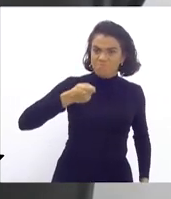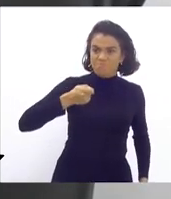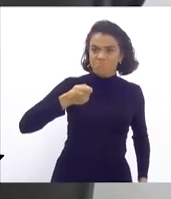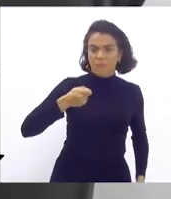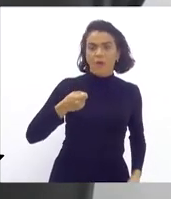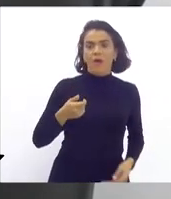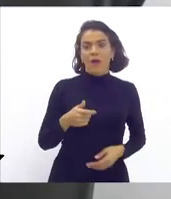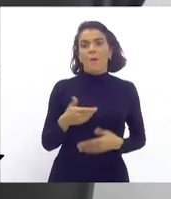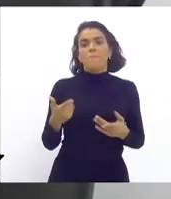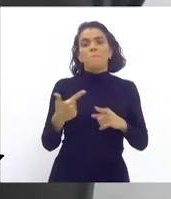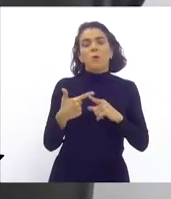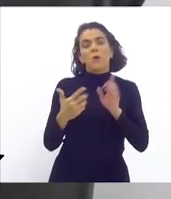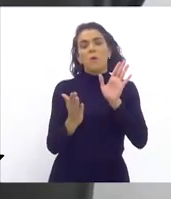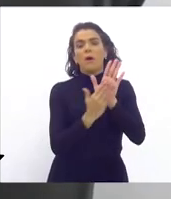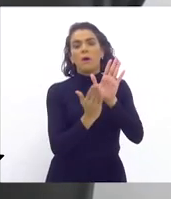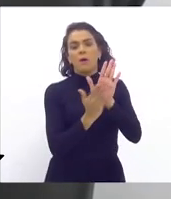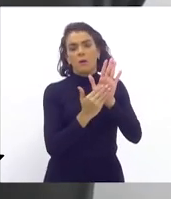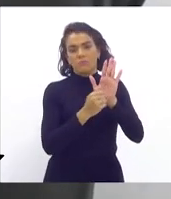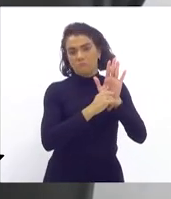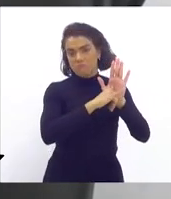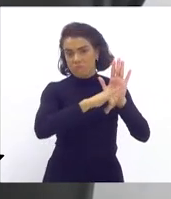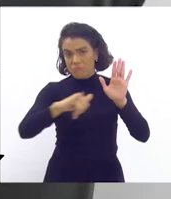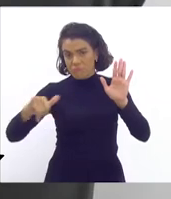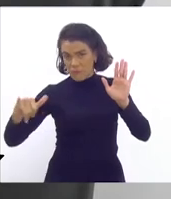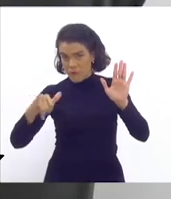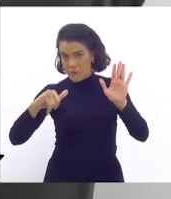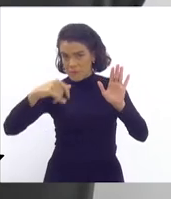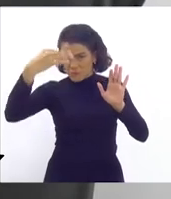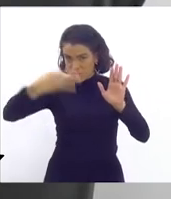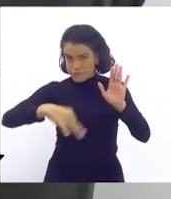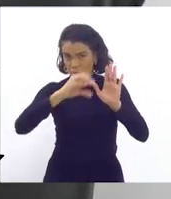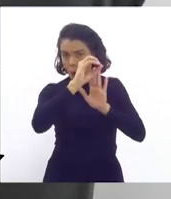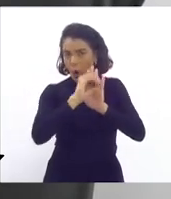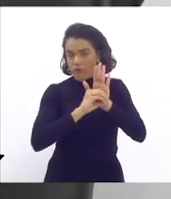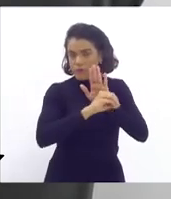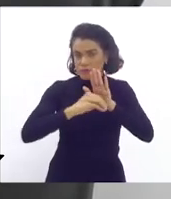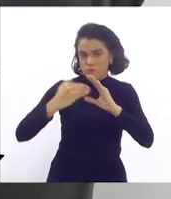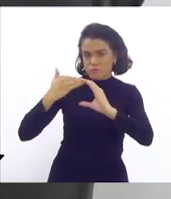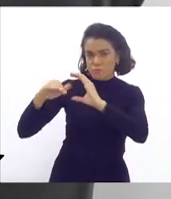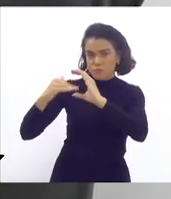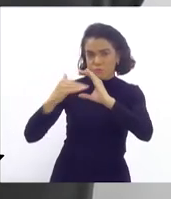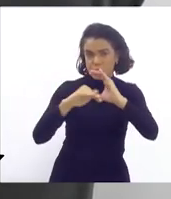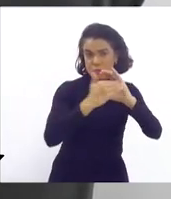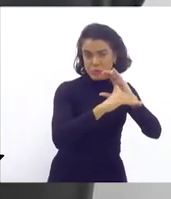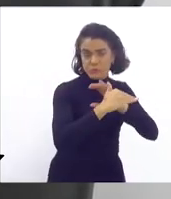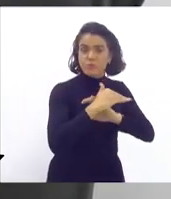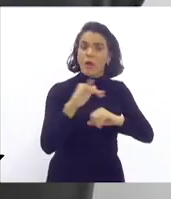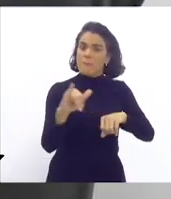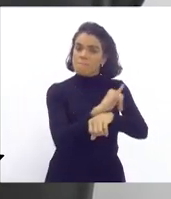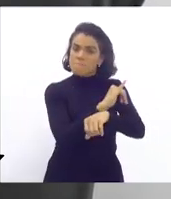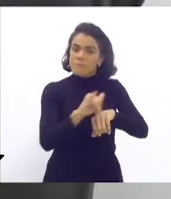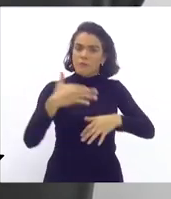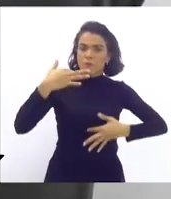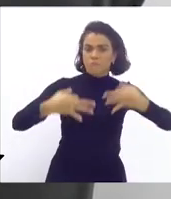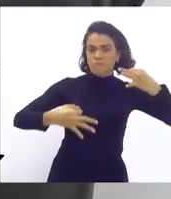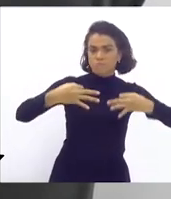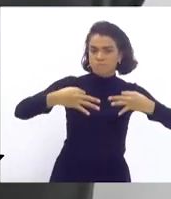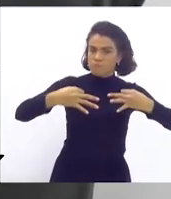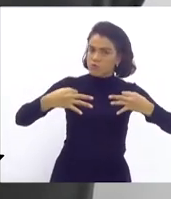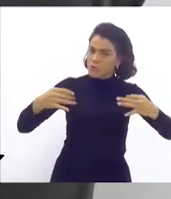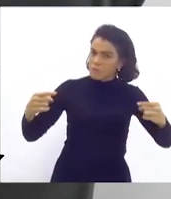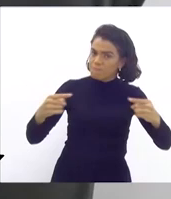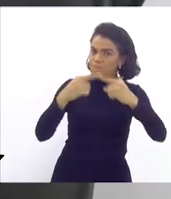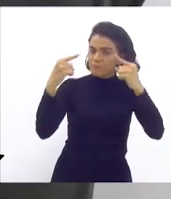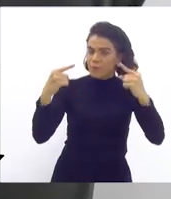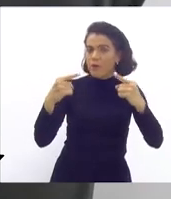apresentar aqui encaminhar uma proposta para que a gente ofecia A Procuradoria da casa que estão nas medidas jurídicas necessárias para que mais uma